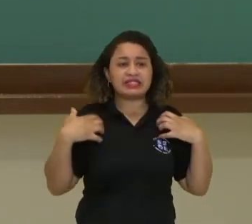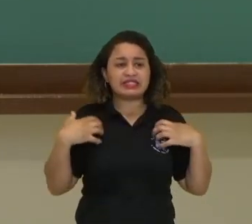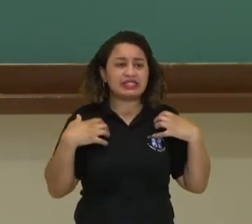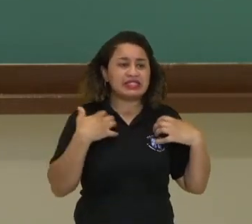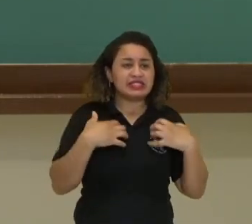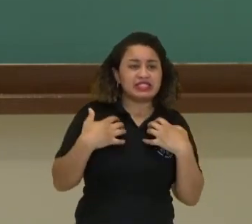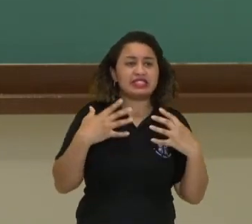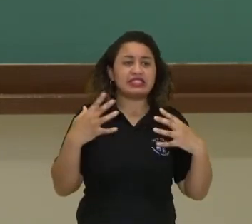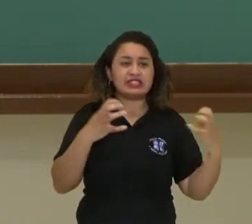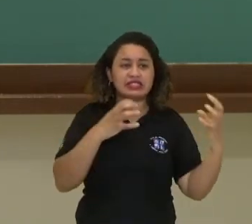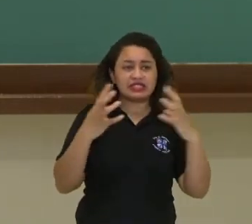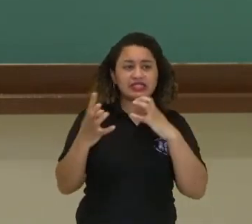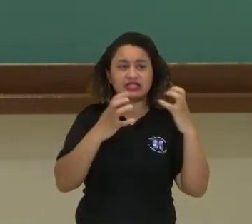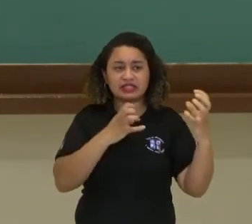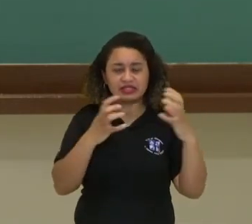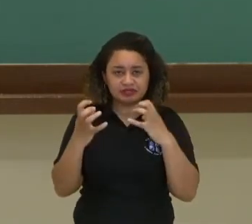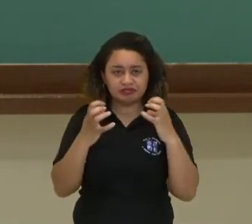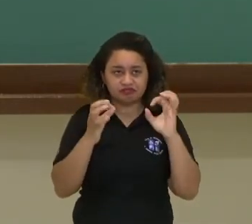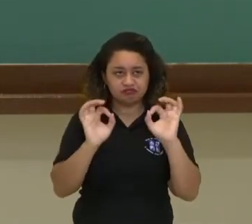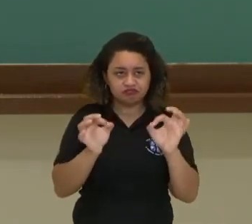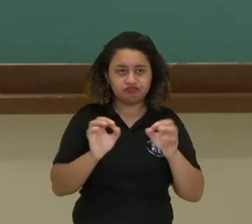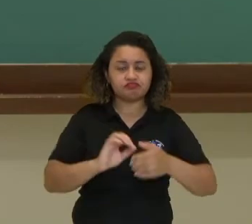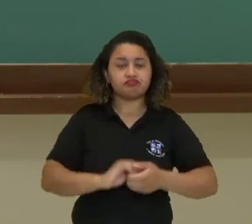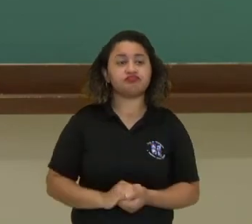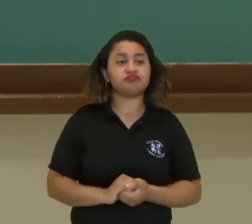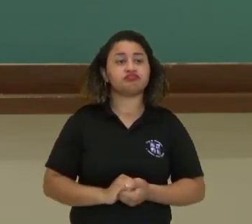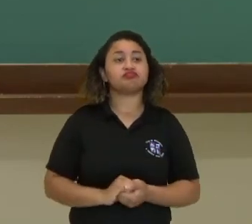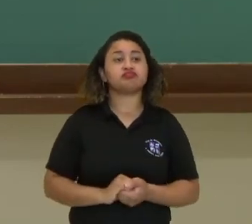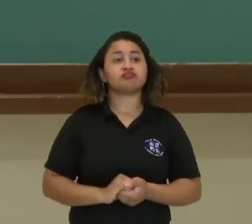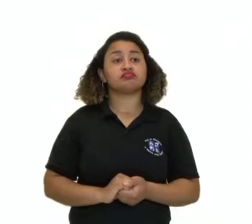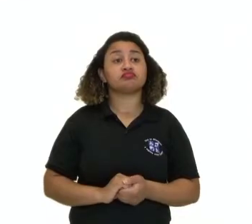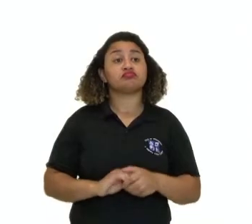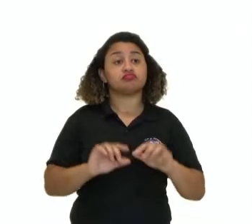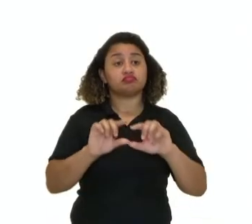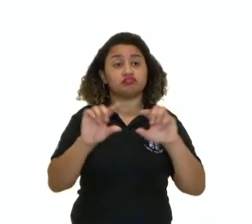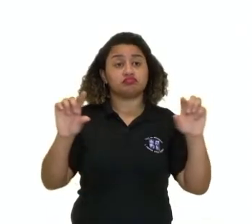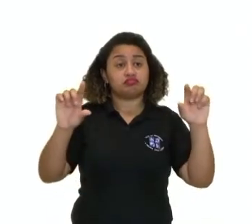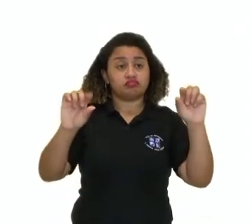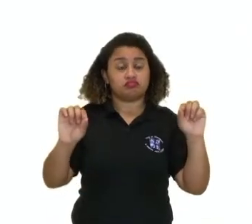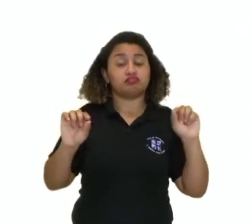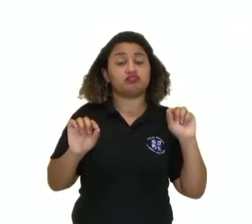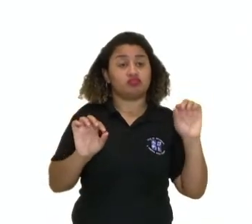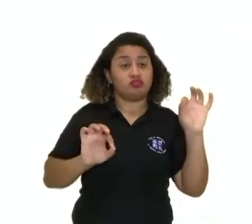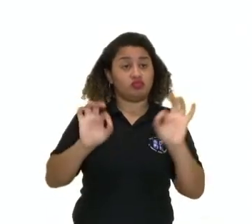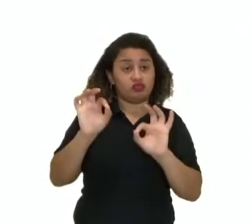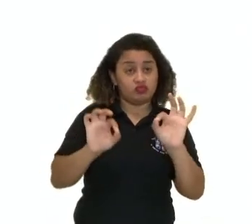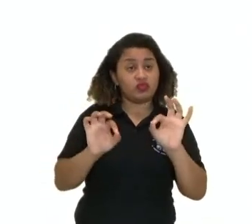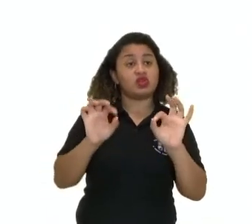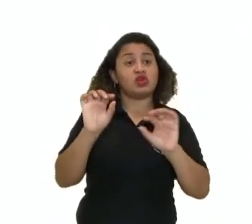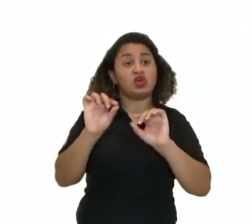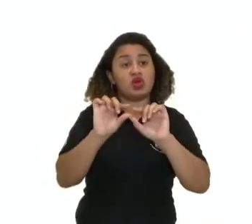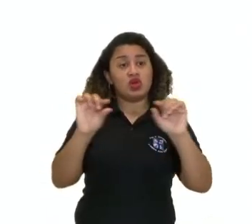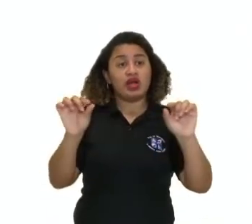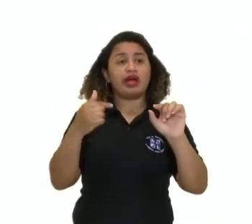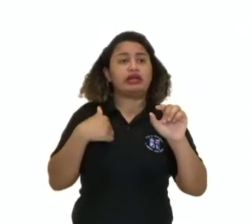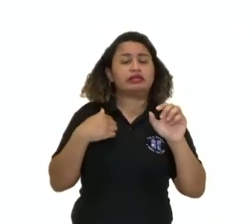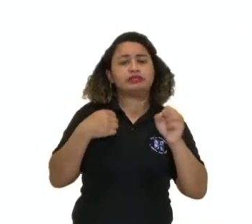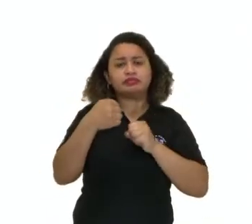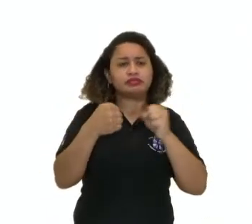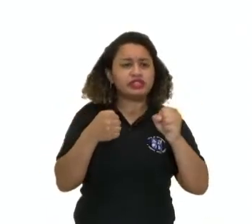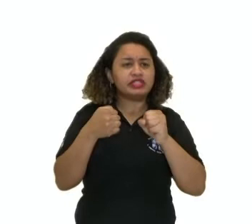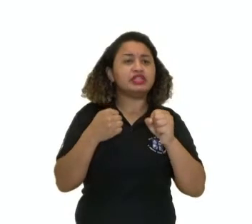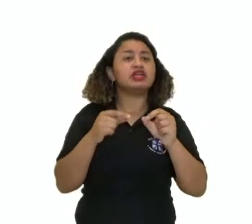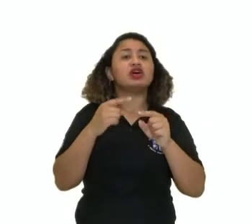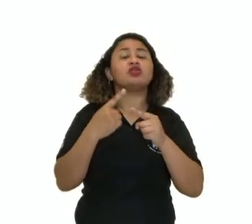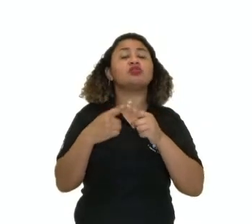foguinhos aqui estão brigando né e no trecho prepare-se para levar uma sova qual a justificativa